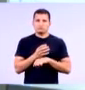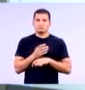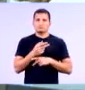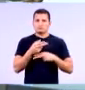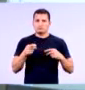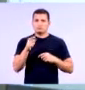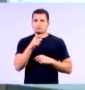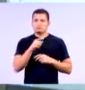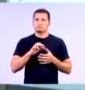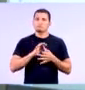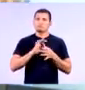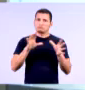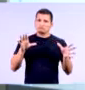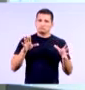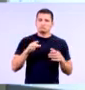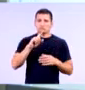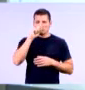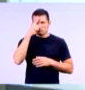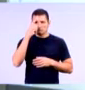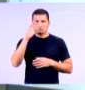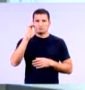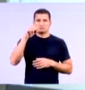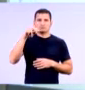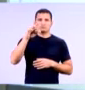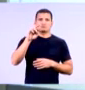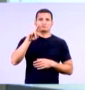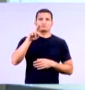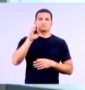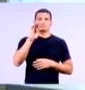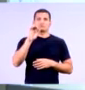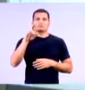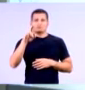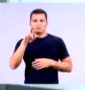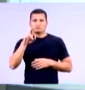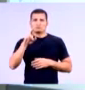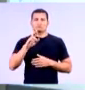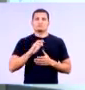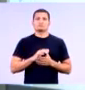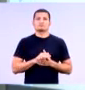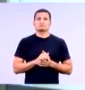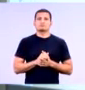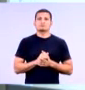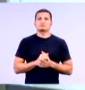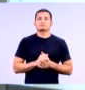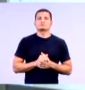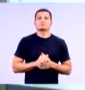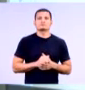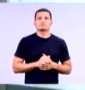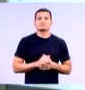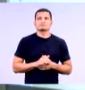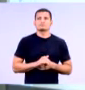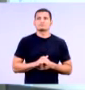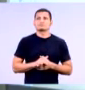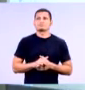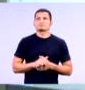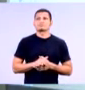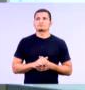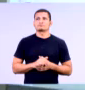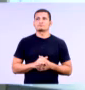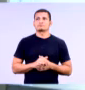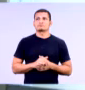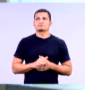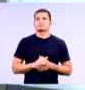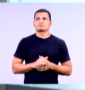com os valores padrões e permite você criar um objeto com valores personalizados, gente.